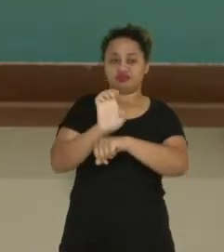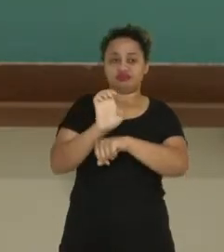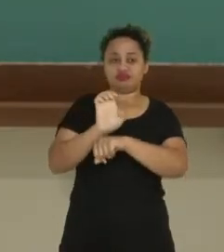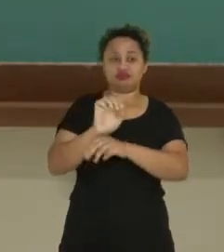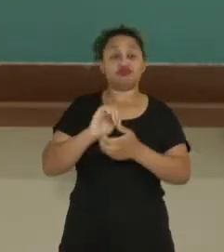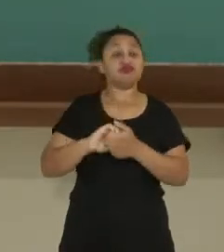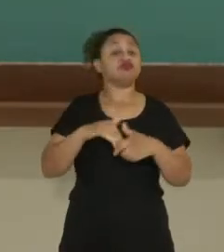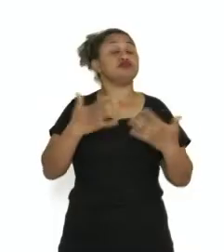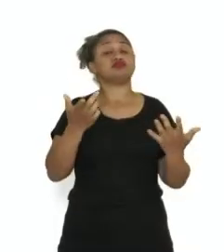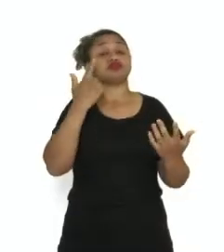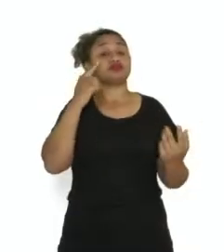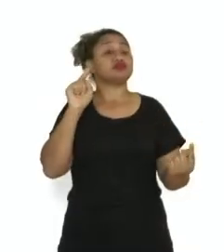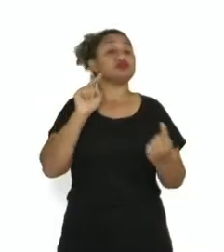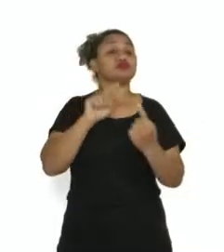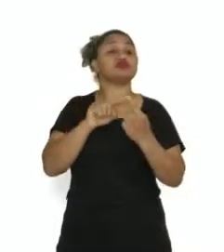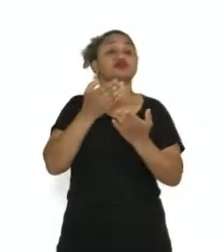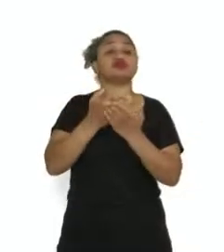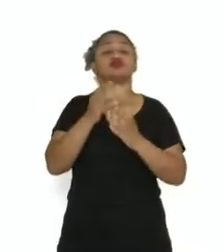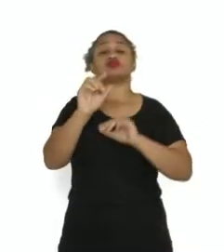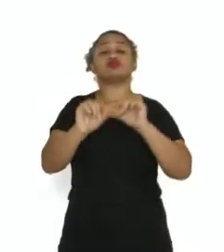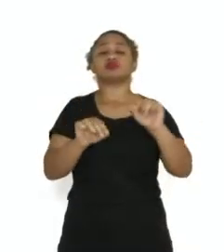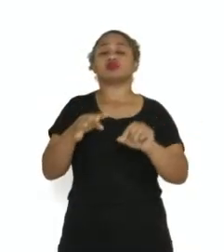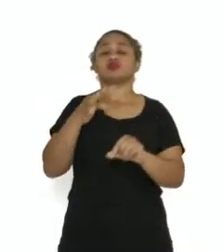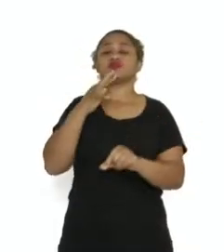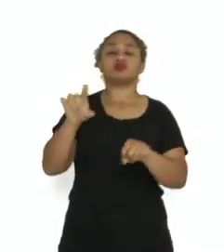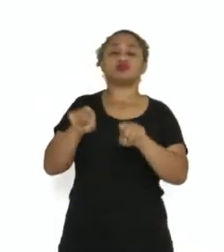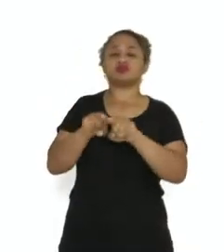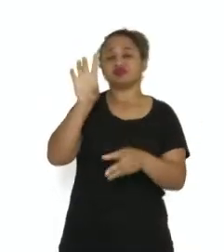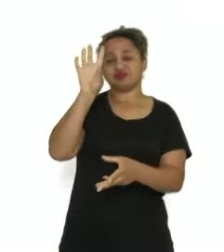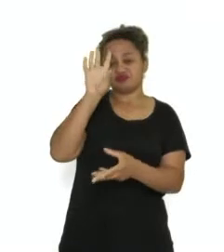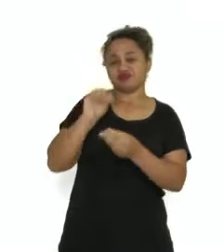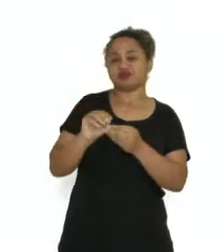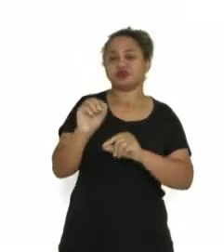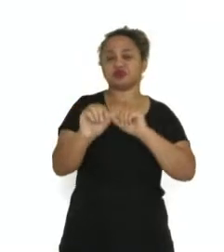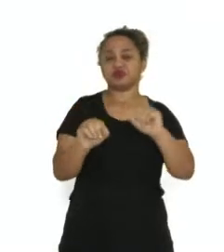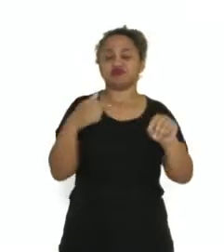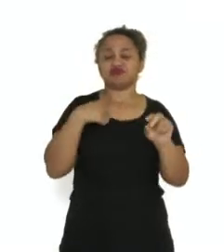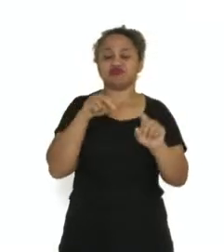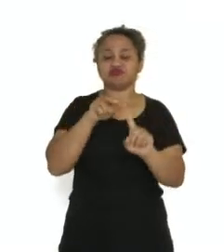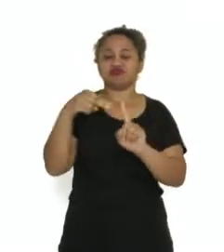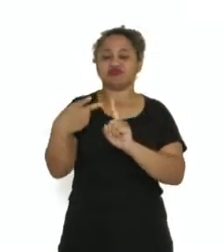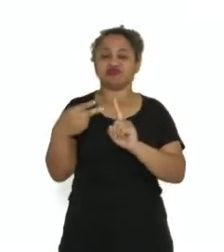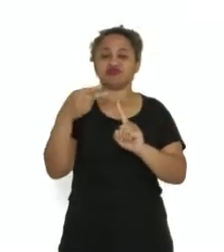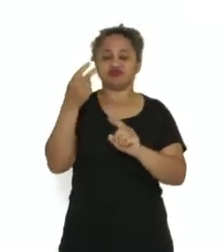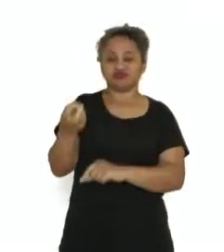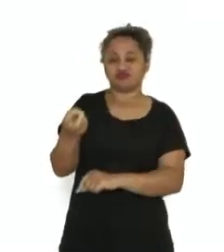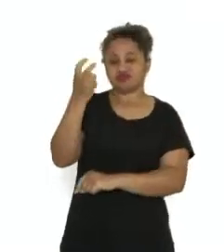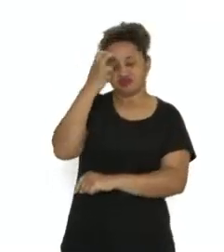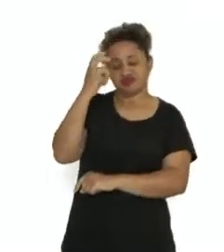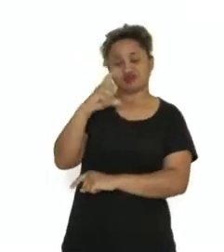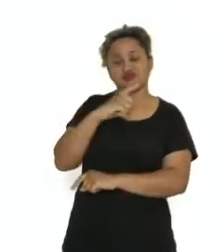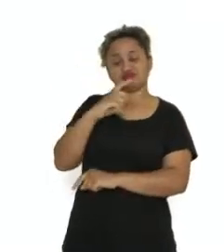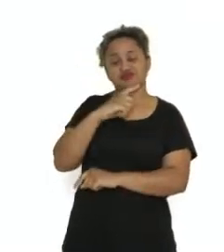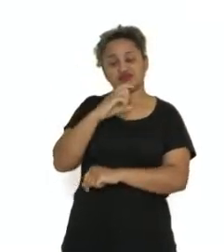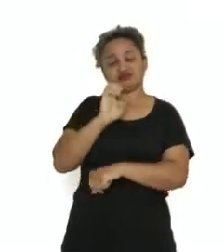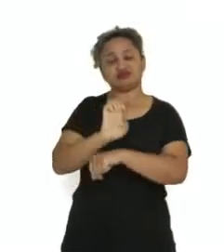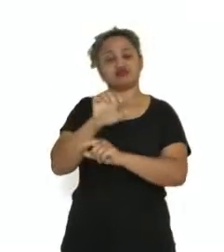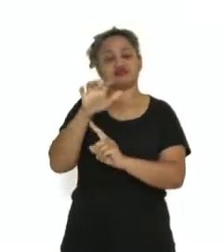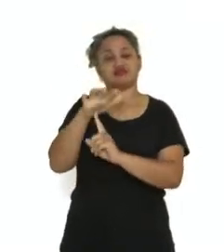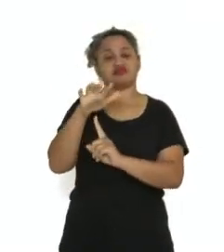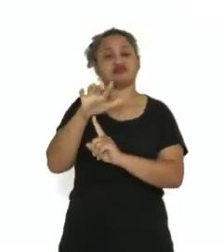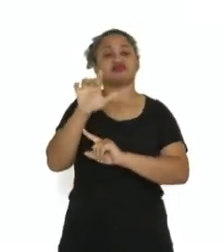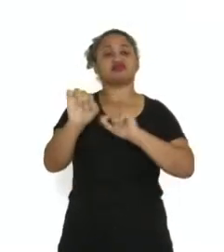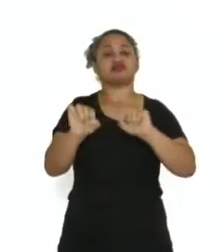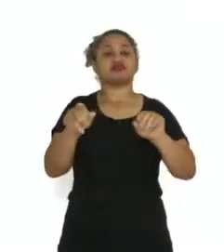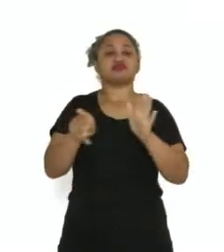de aula, olha só, né? Conhecer e entender as perspectivas culturais do estado do Paraná que